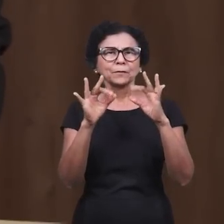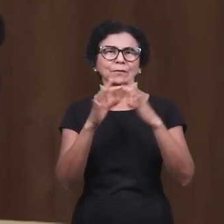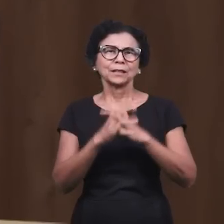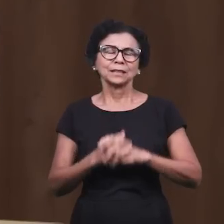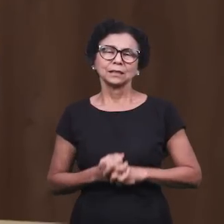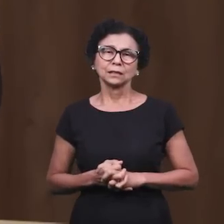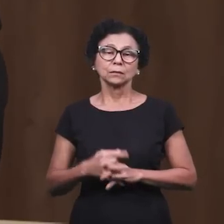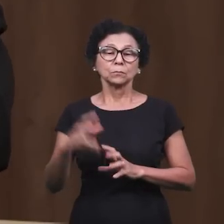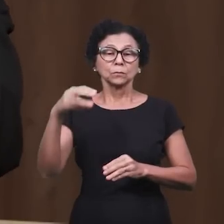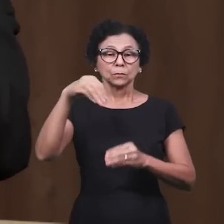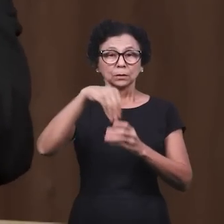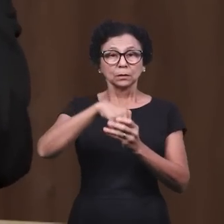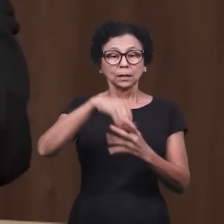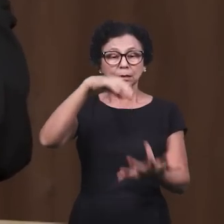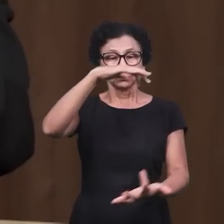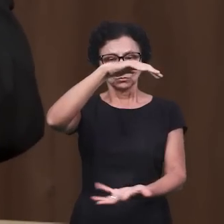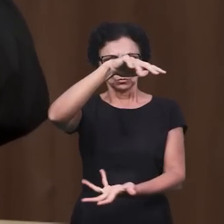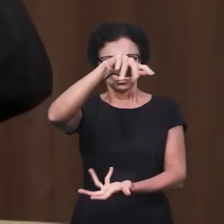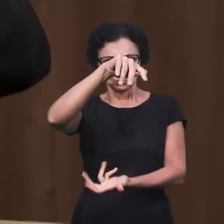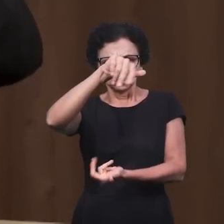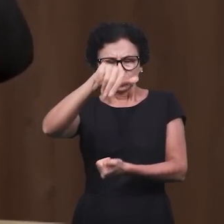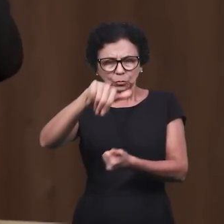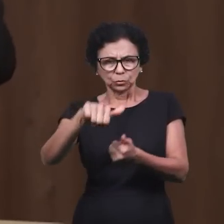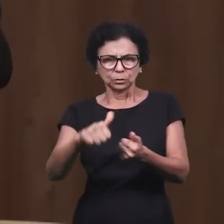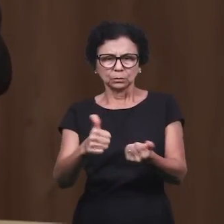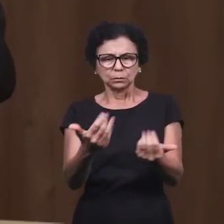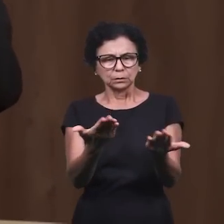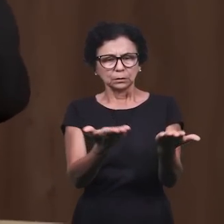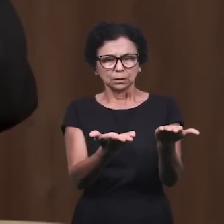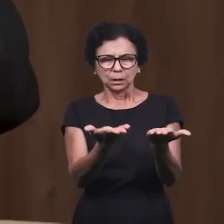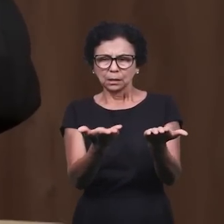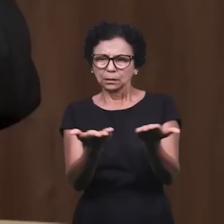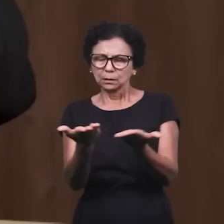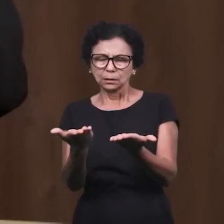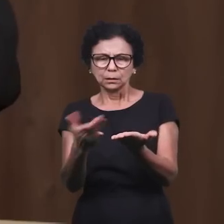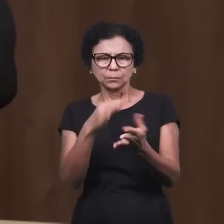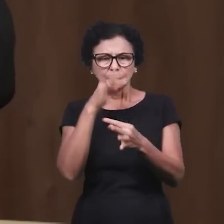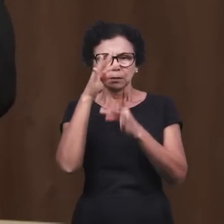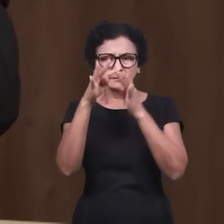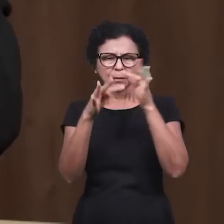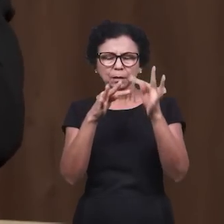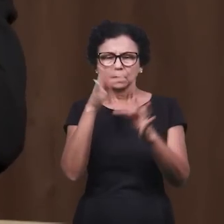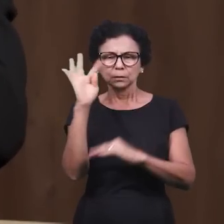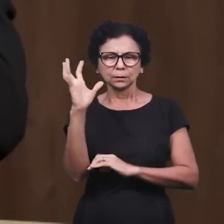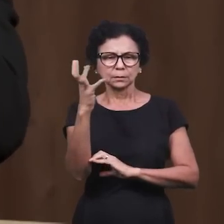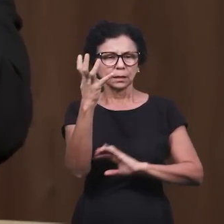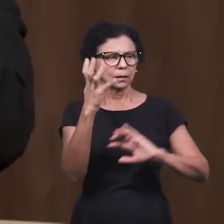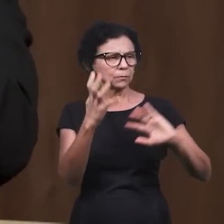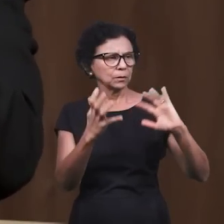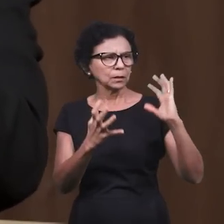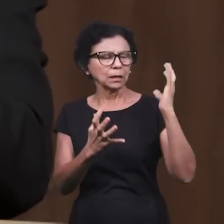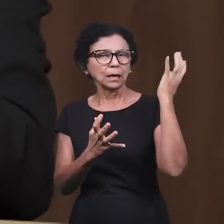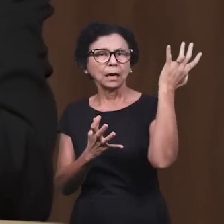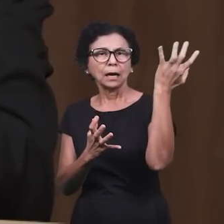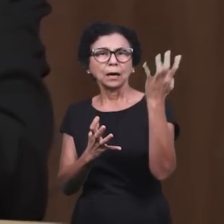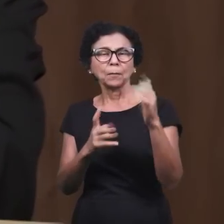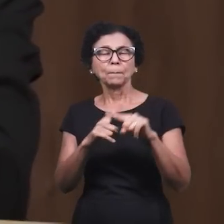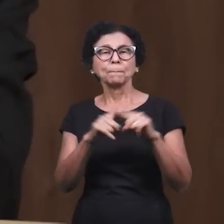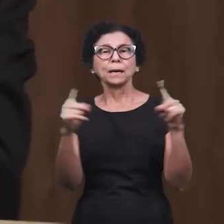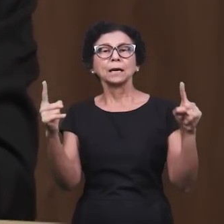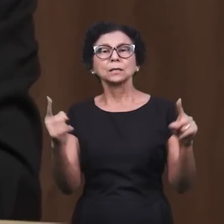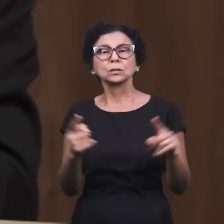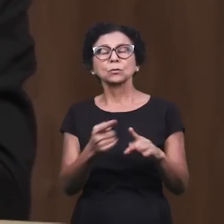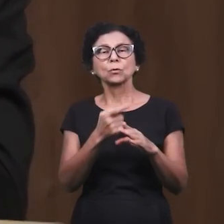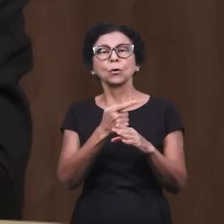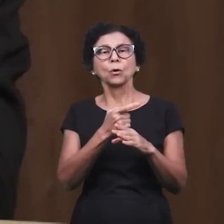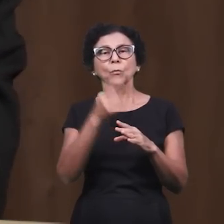um equilíbrio ali na cadeia alimentar, nas plantas. E quando o homem interfere nesse equilíbrio, que há o